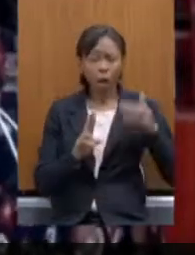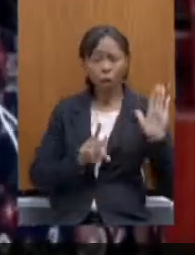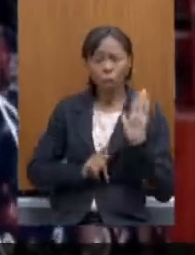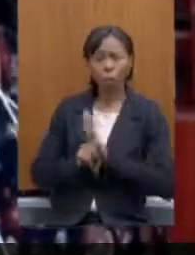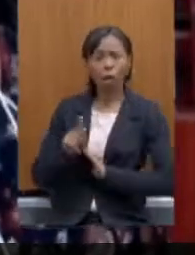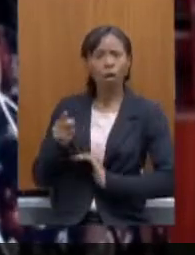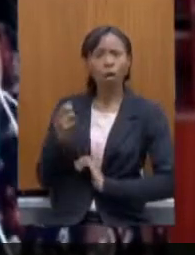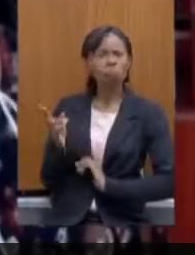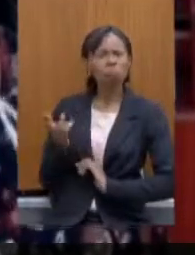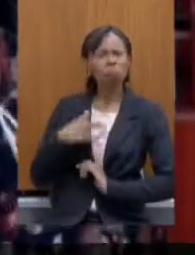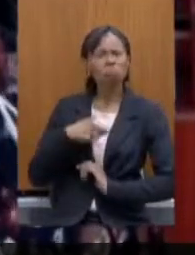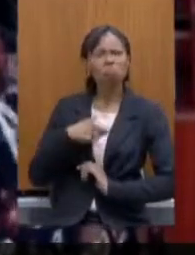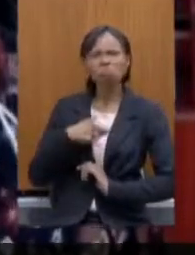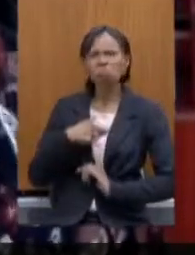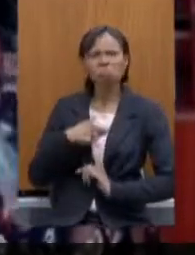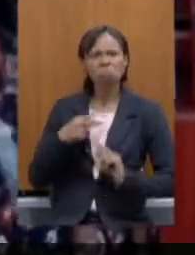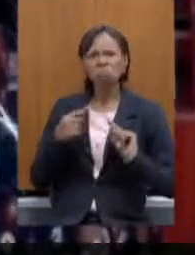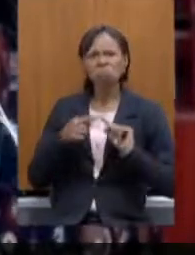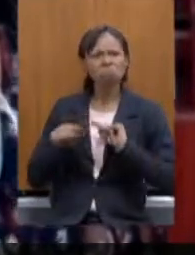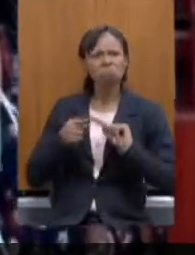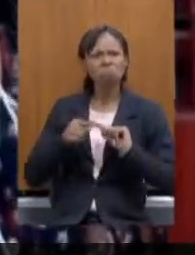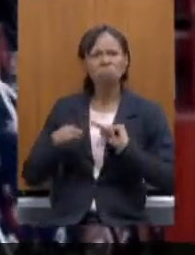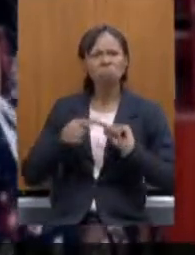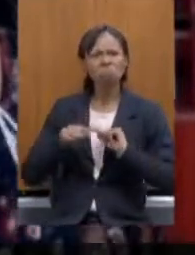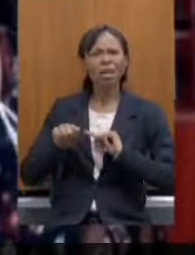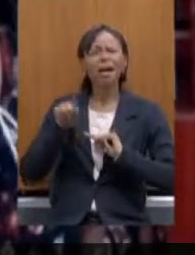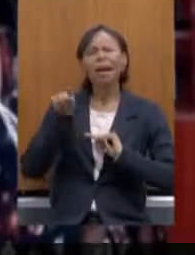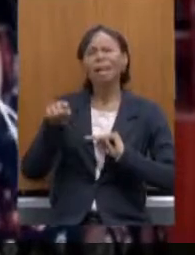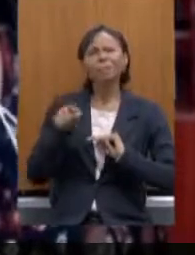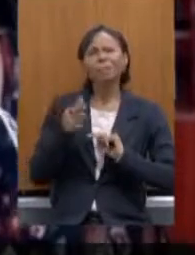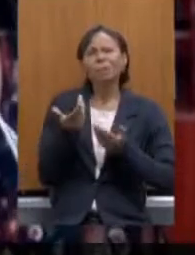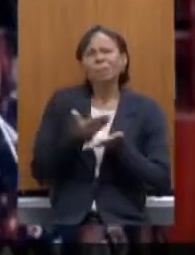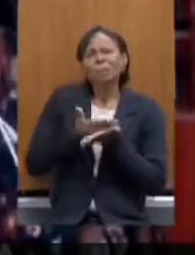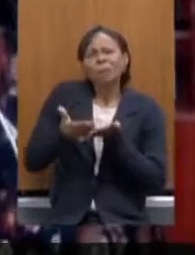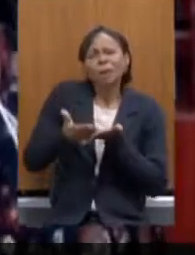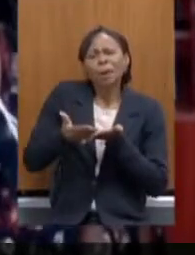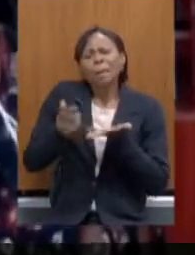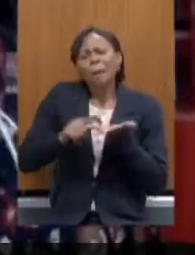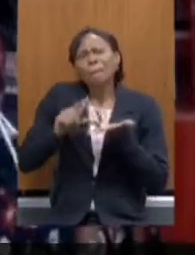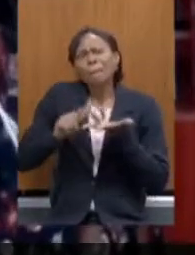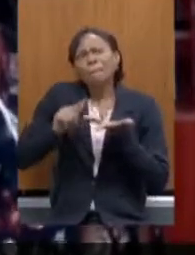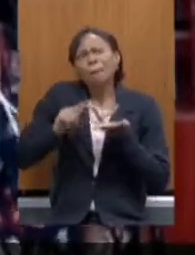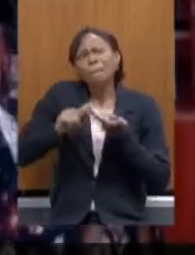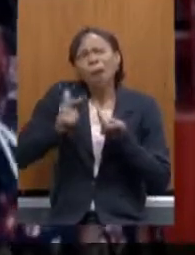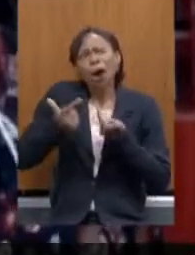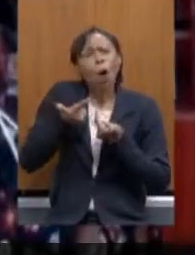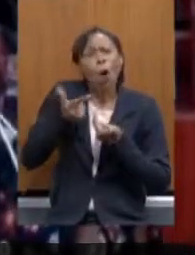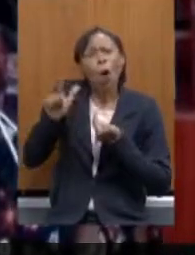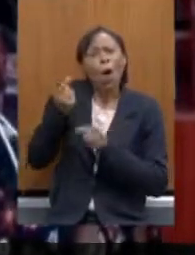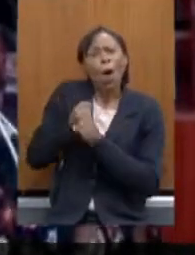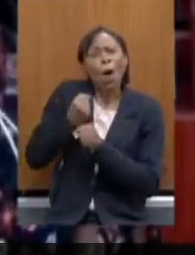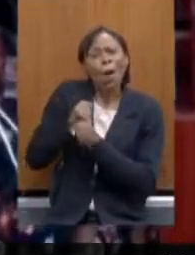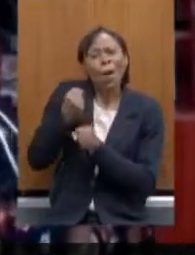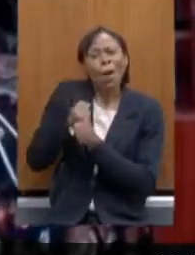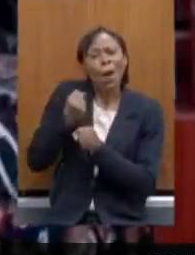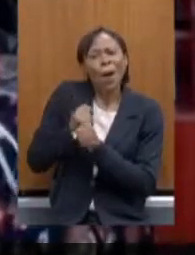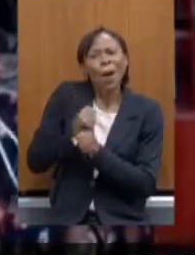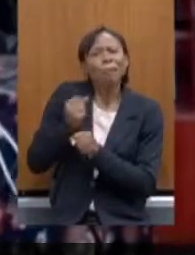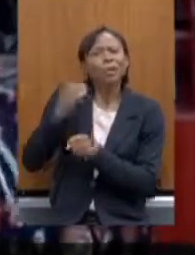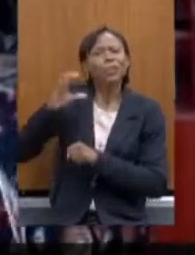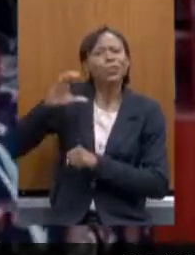ele sempre mente e começou a discutir e as obras do ferrugem em